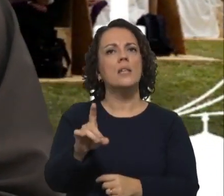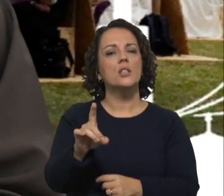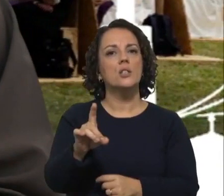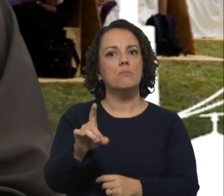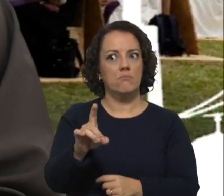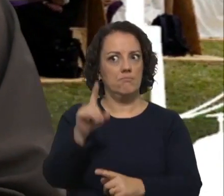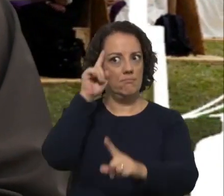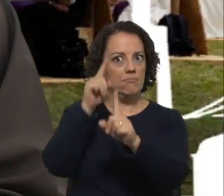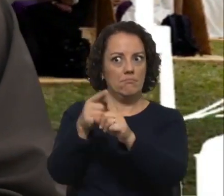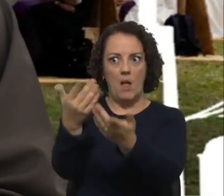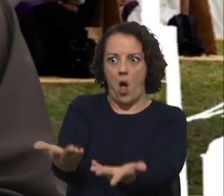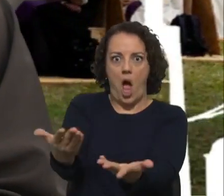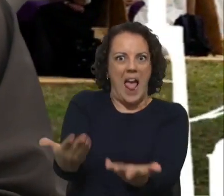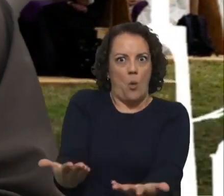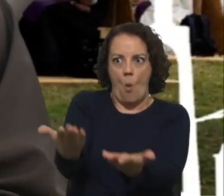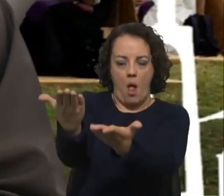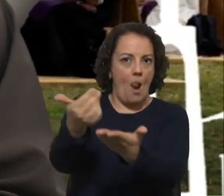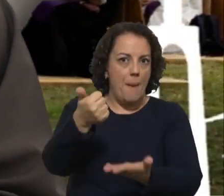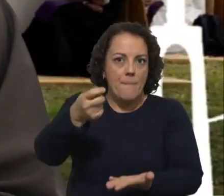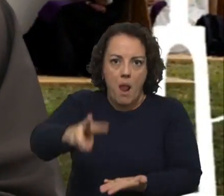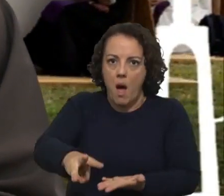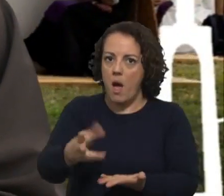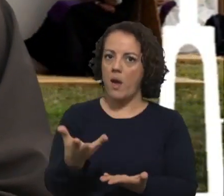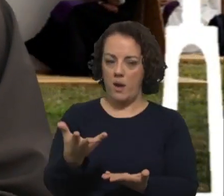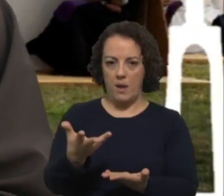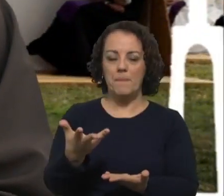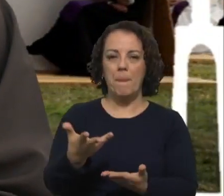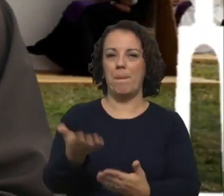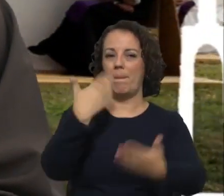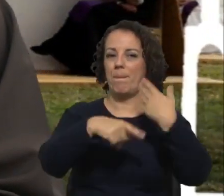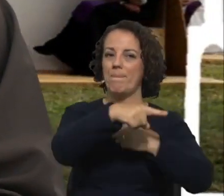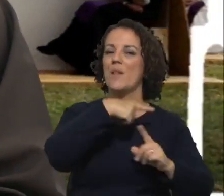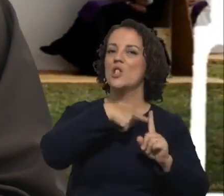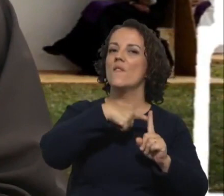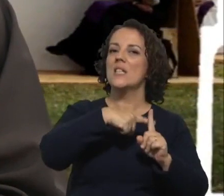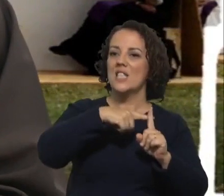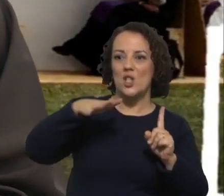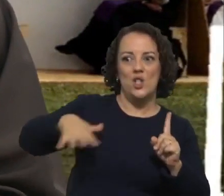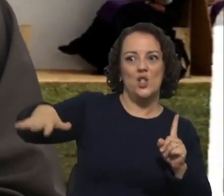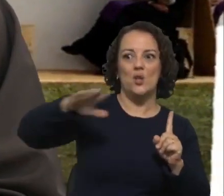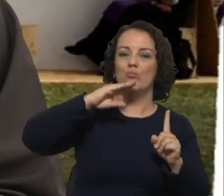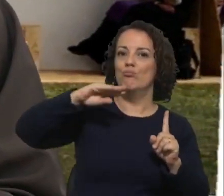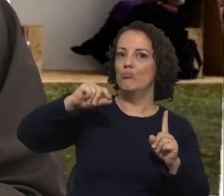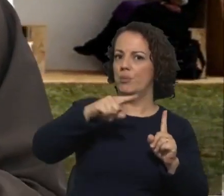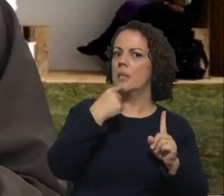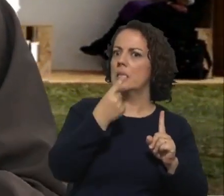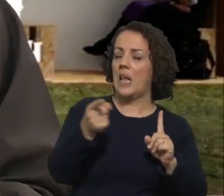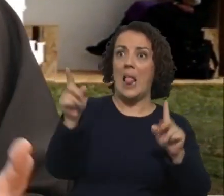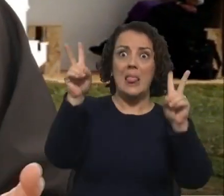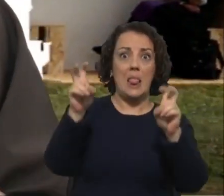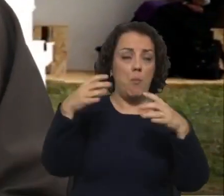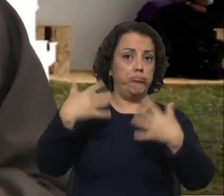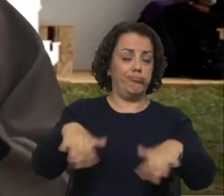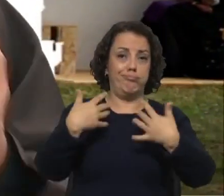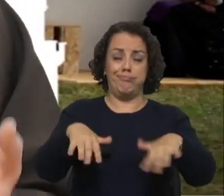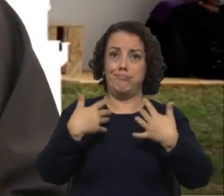atualíssima. Esta ideia, esta profecia de São Francisco em Grécio é de extrema atualidade, aliás, há elementos